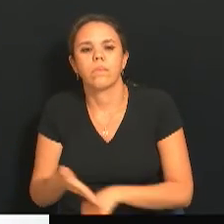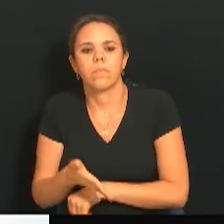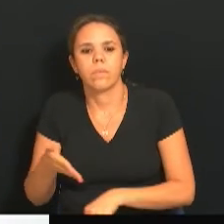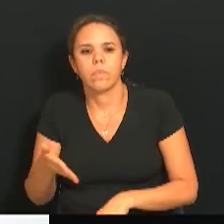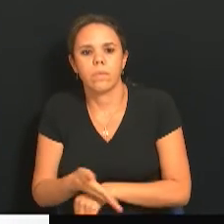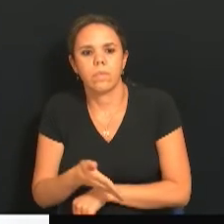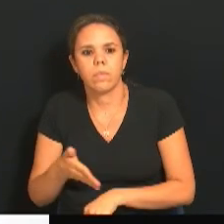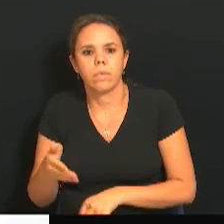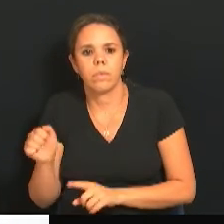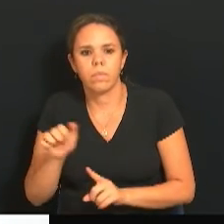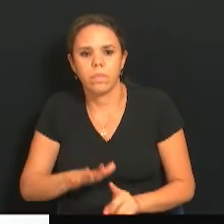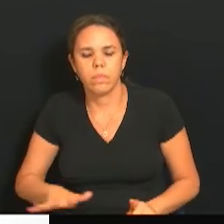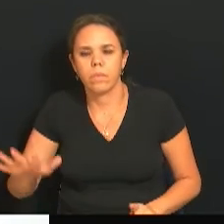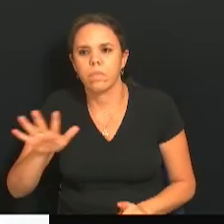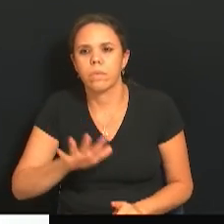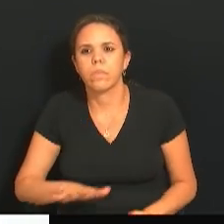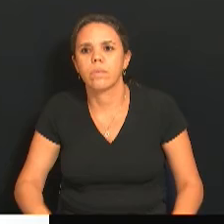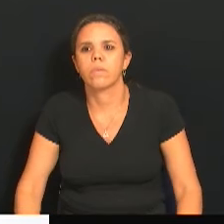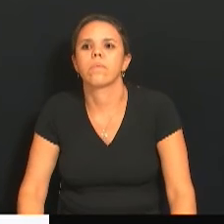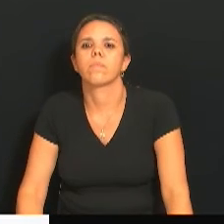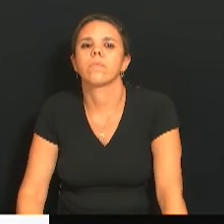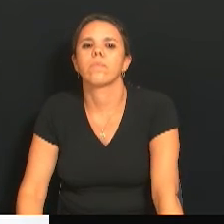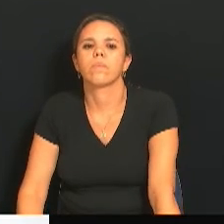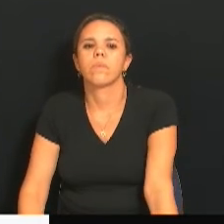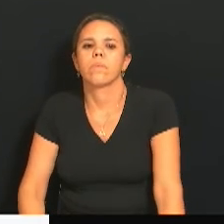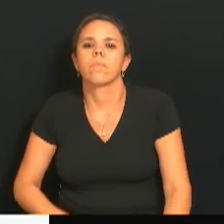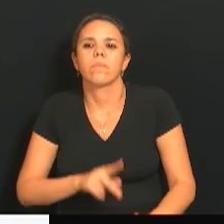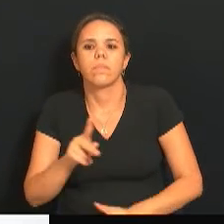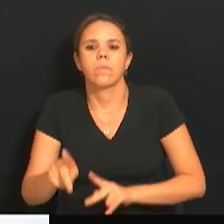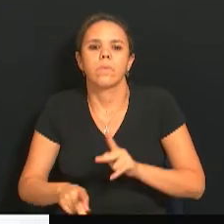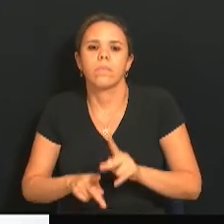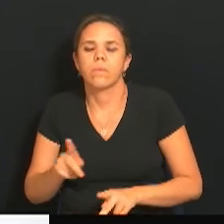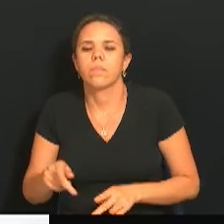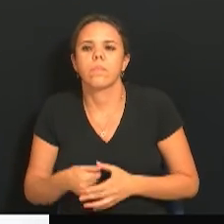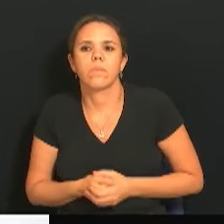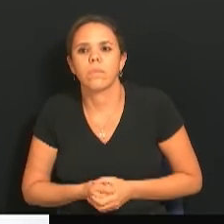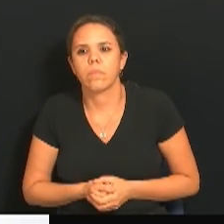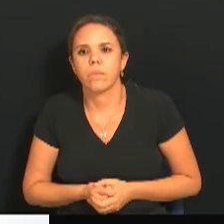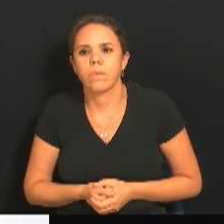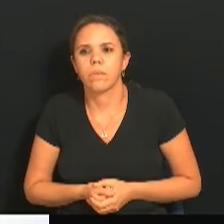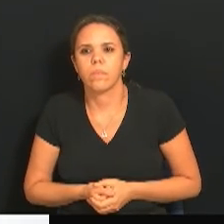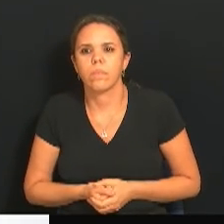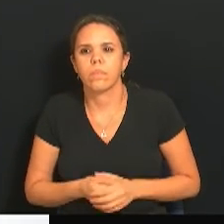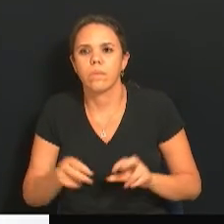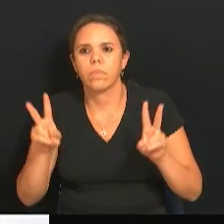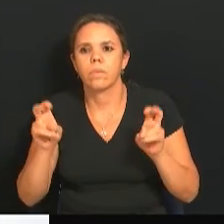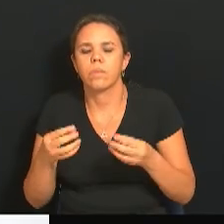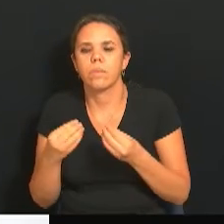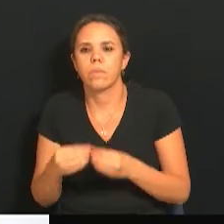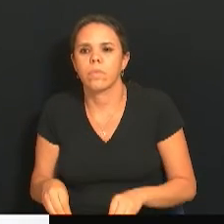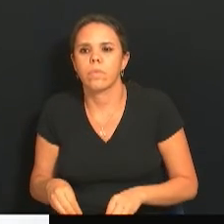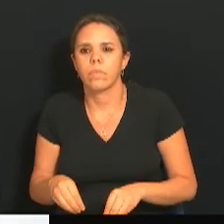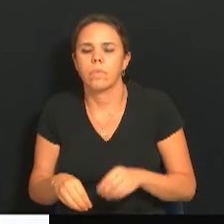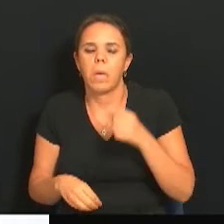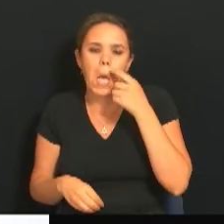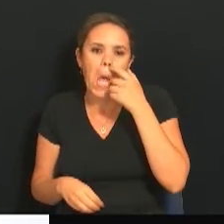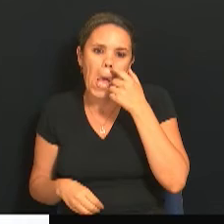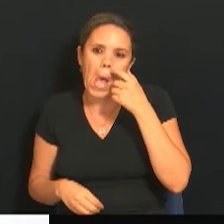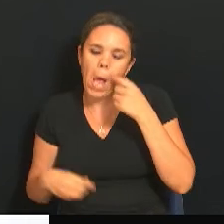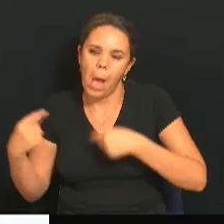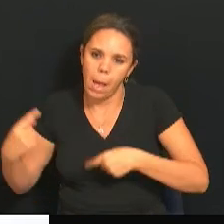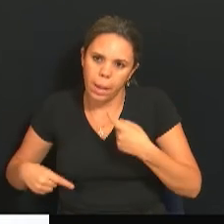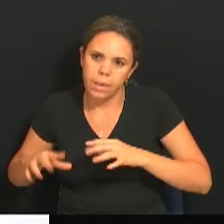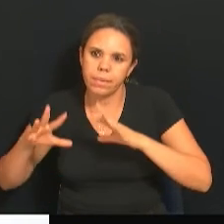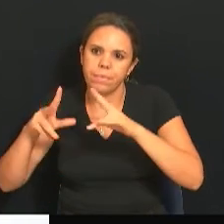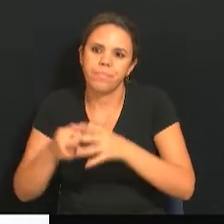da sociedade, a participação das pessoas que não só que são afetas a essa discussão, mas todas